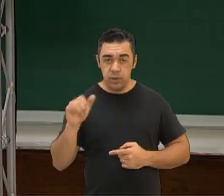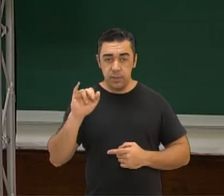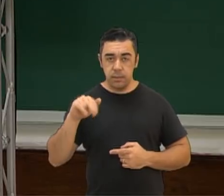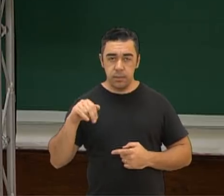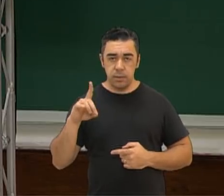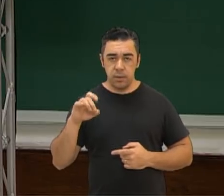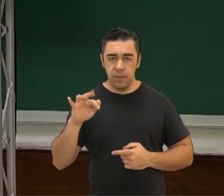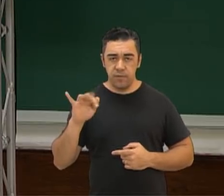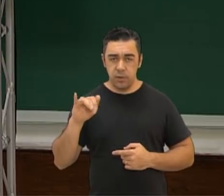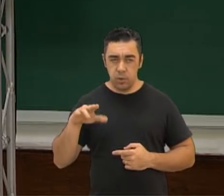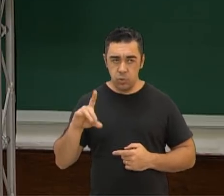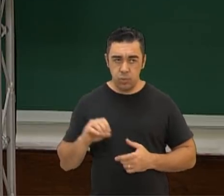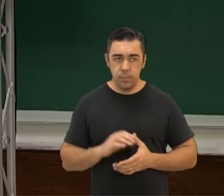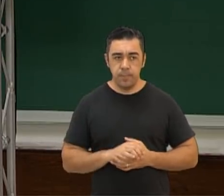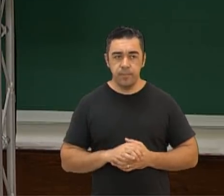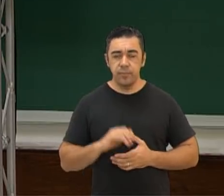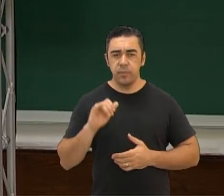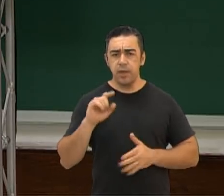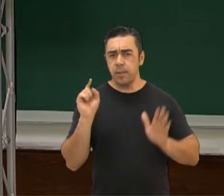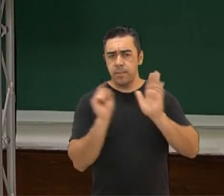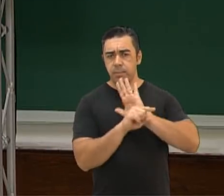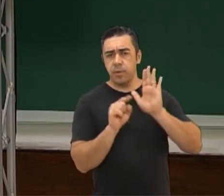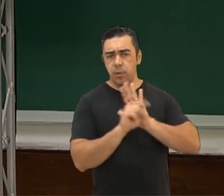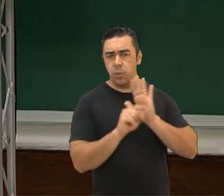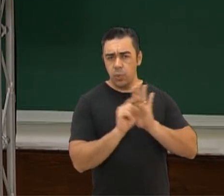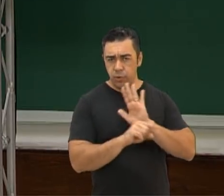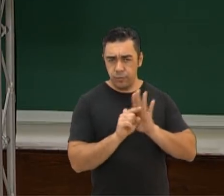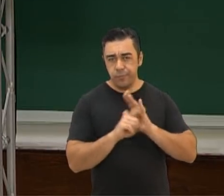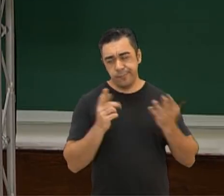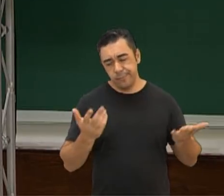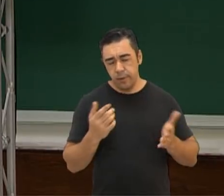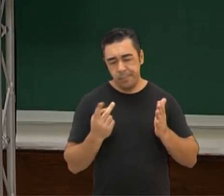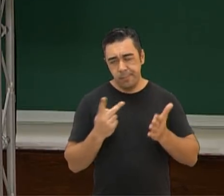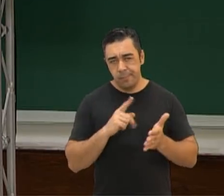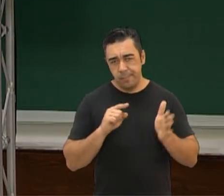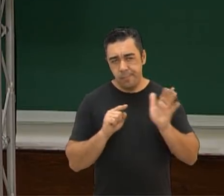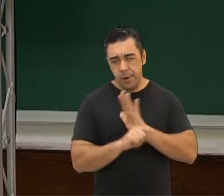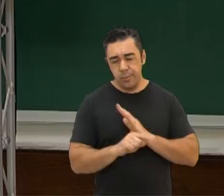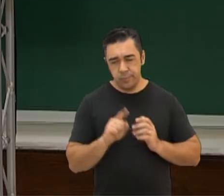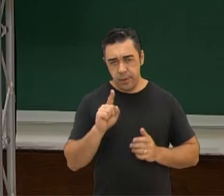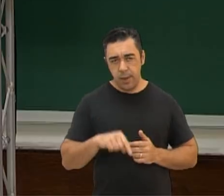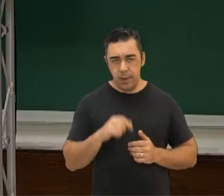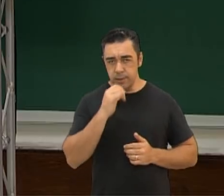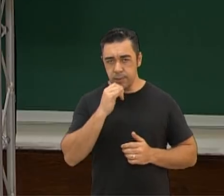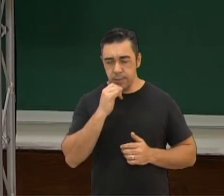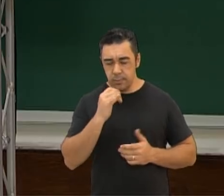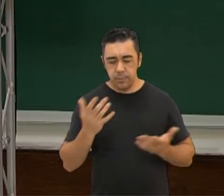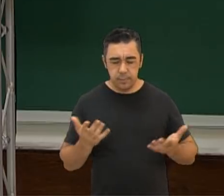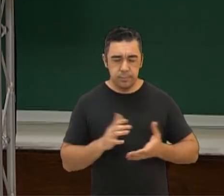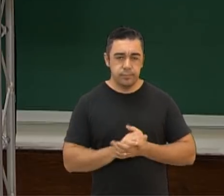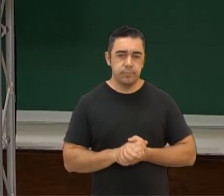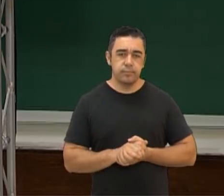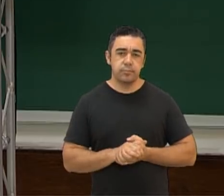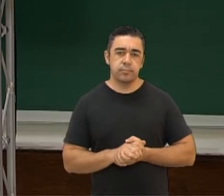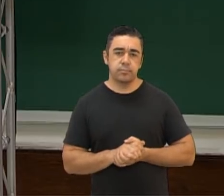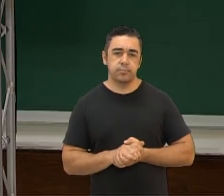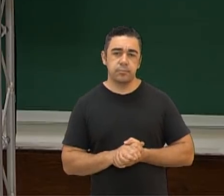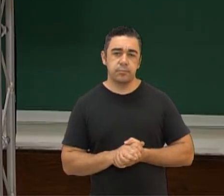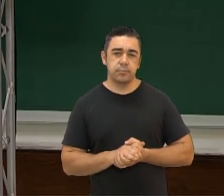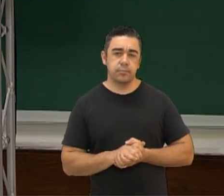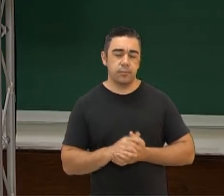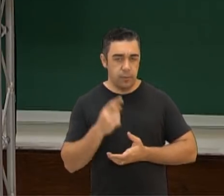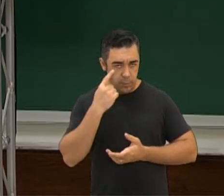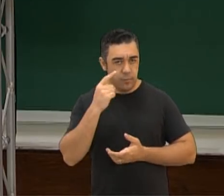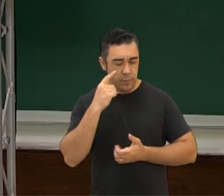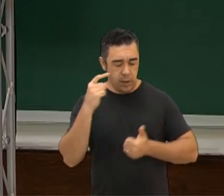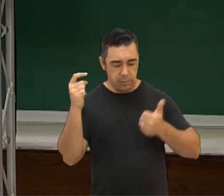aulas seguintes. E os pronomes interrogativos, que como o próprio nome diz, serve para interrogar, indagar, fazer questões. A gente ainda vai